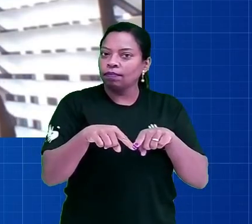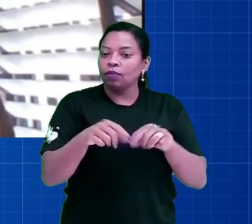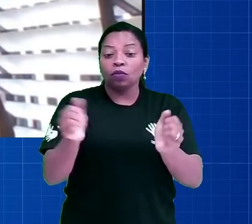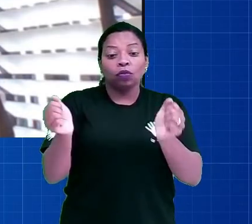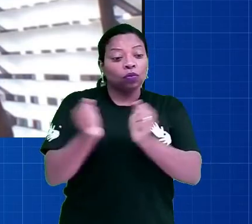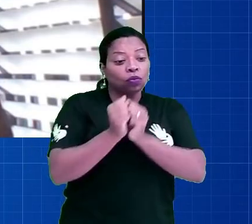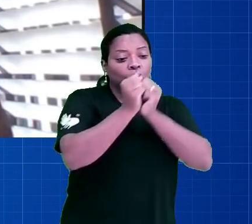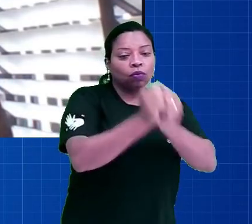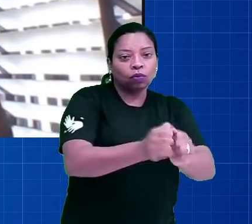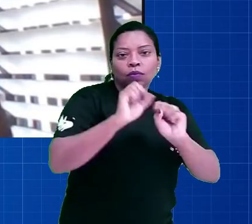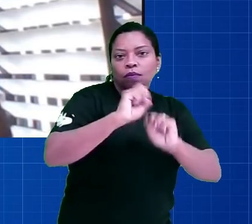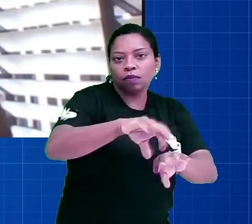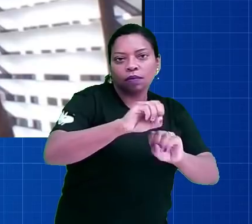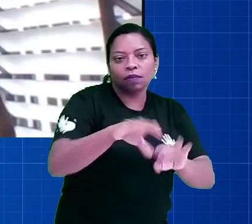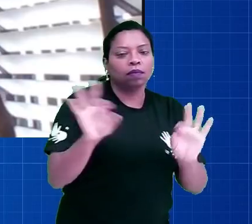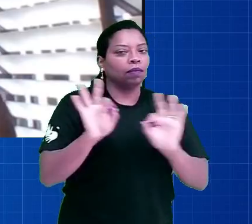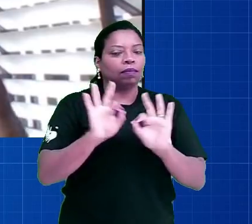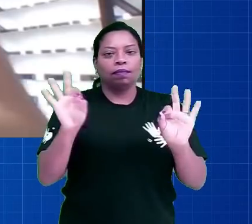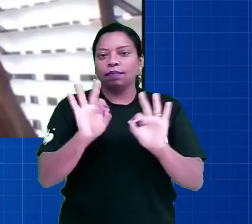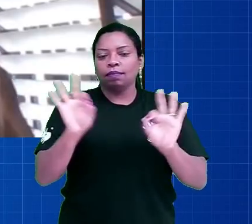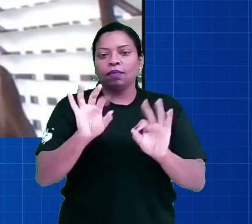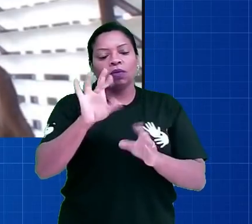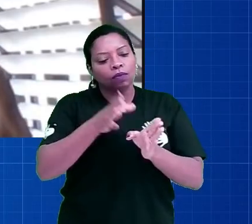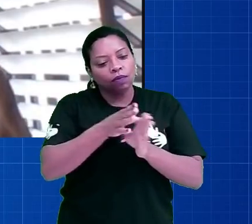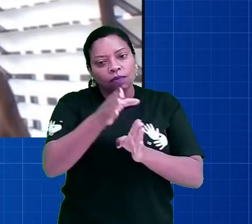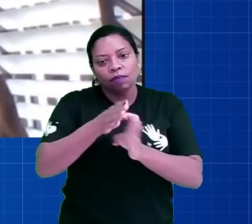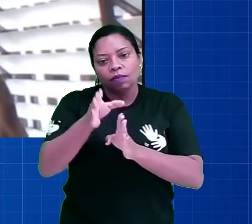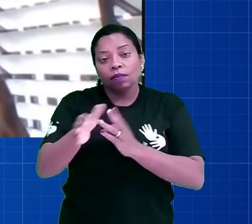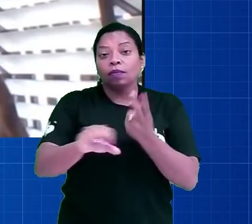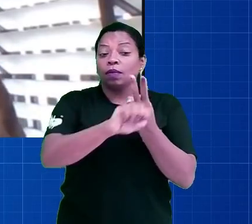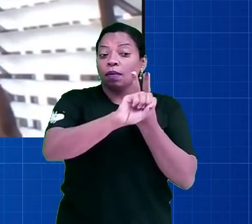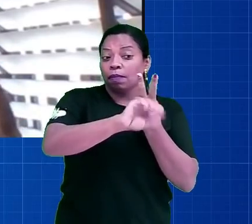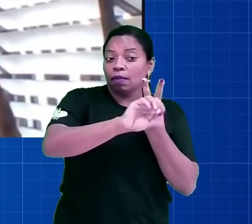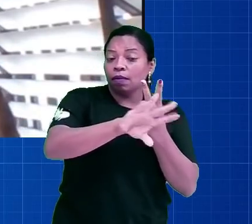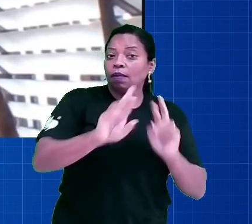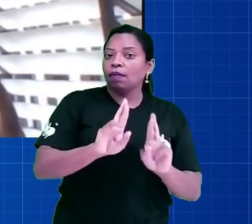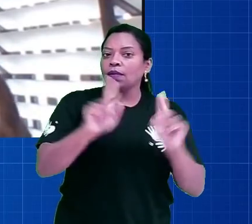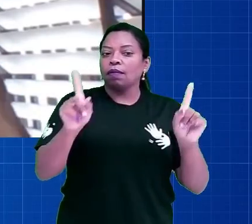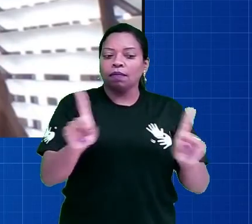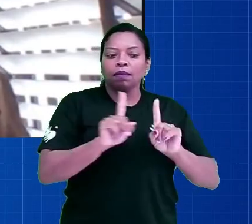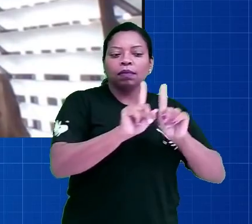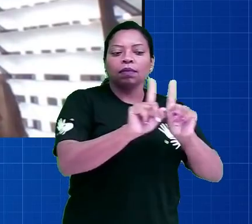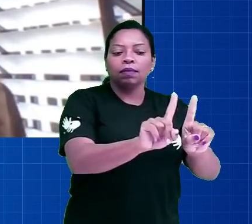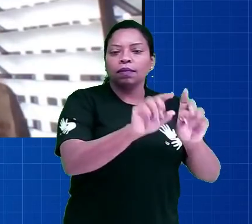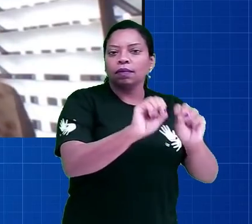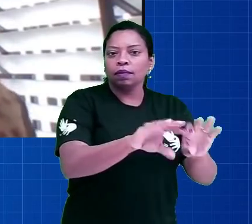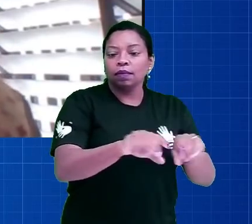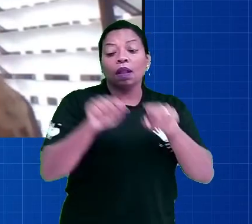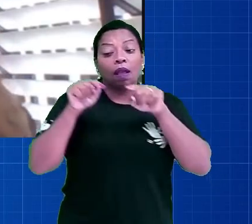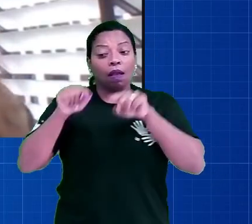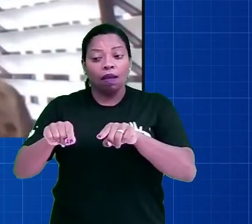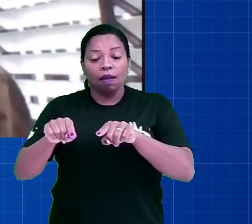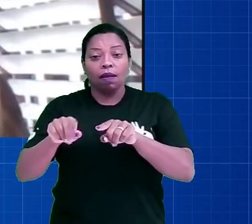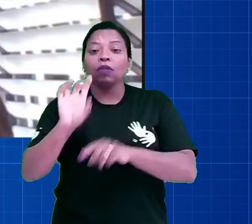um professor que a gente chamaria de docente também, né, o que caracterizaria a bidocência. Então,